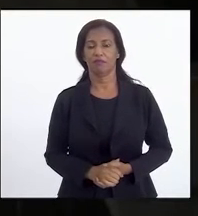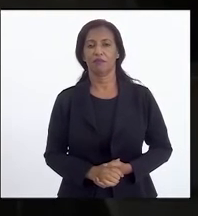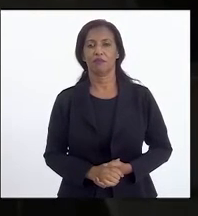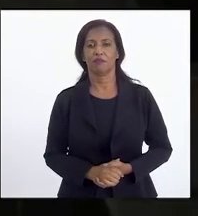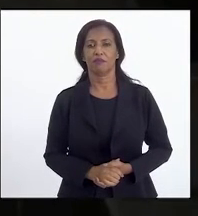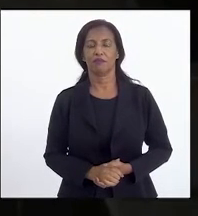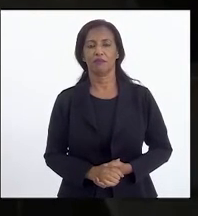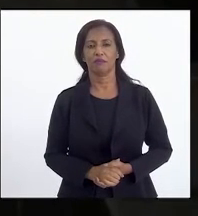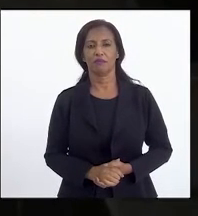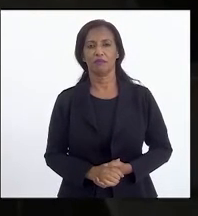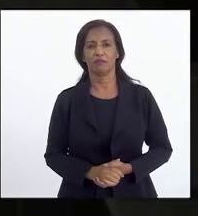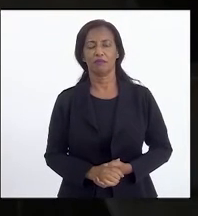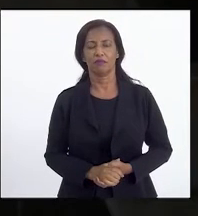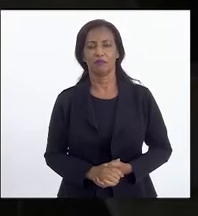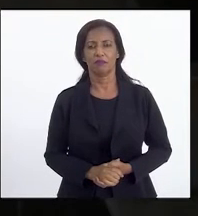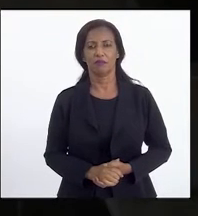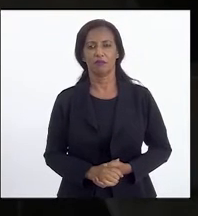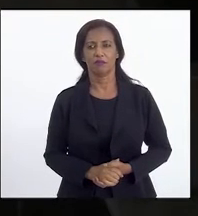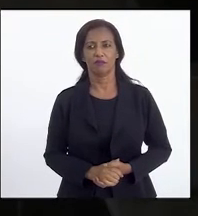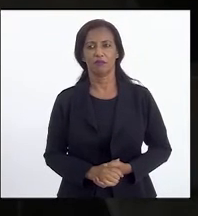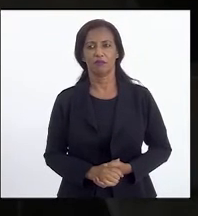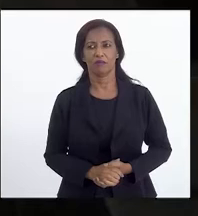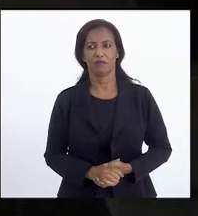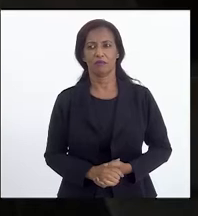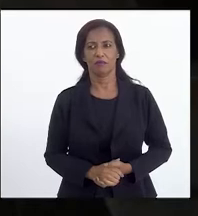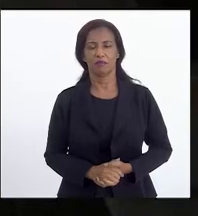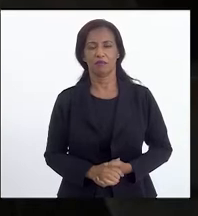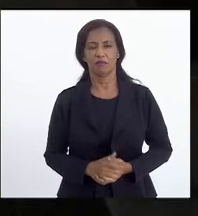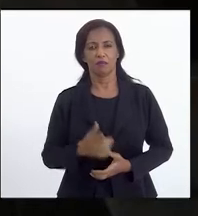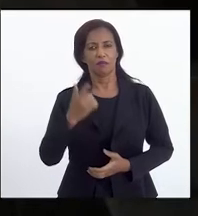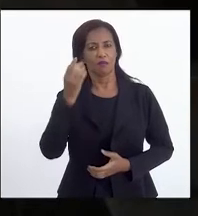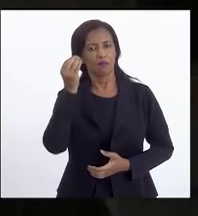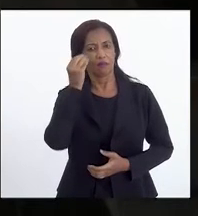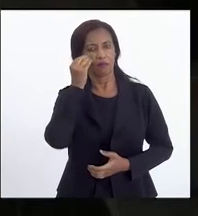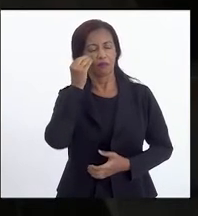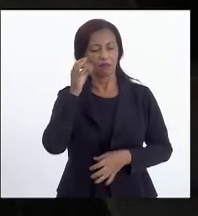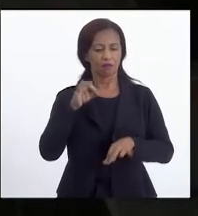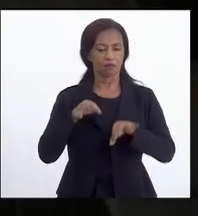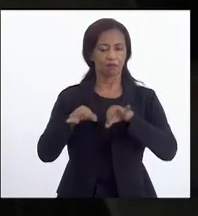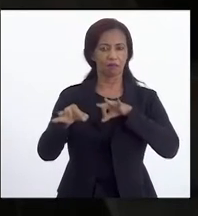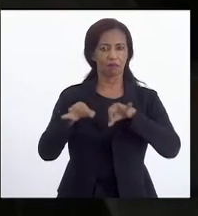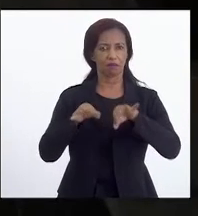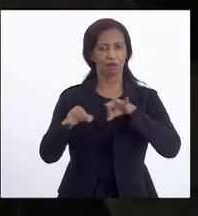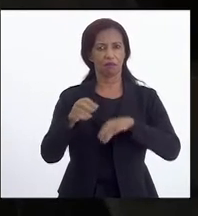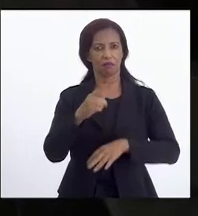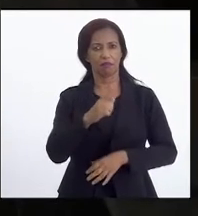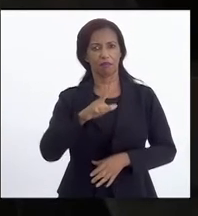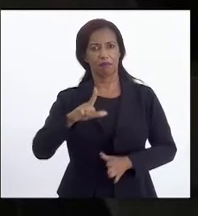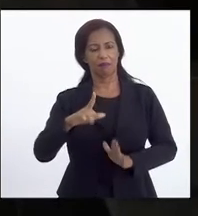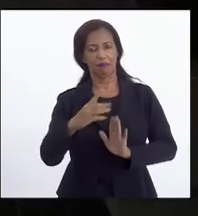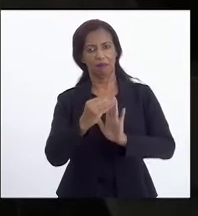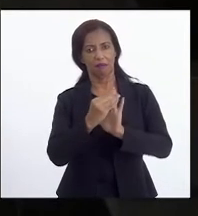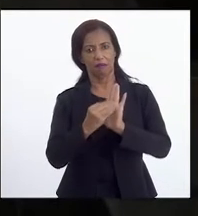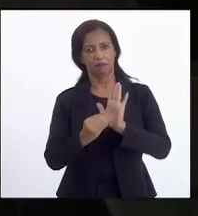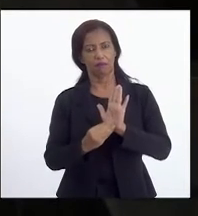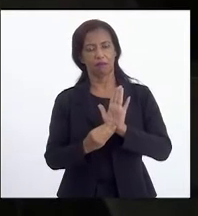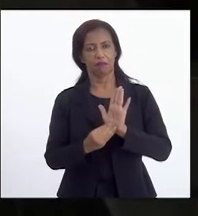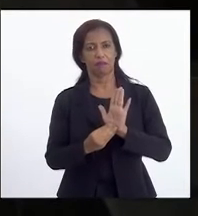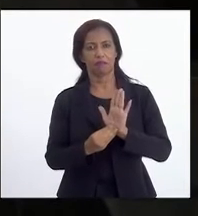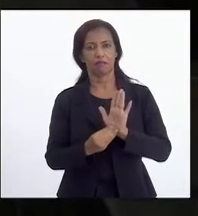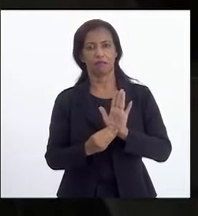a apreciar e o projeto de lei que está na pauta